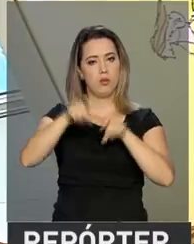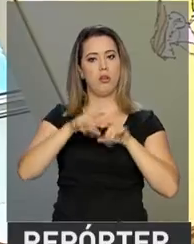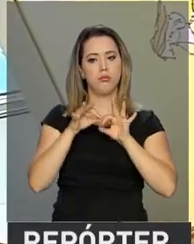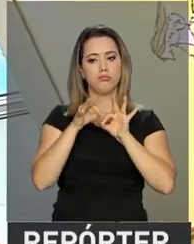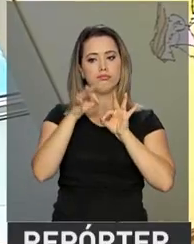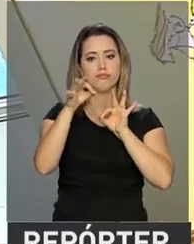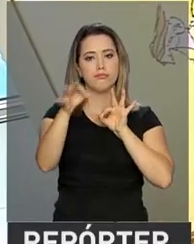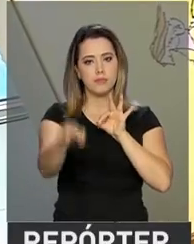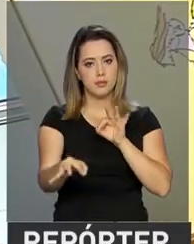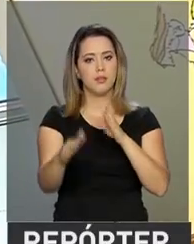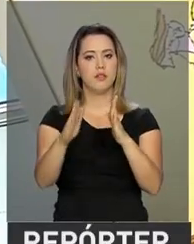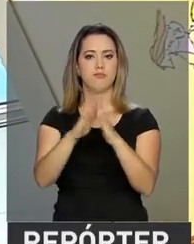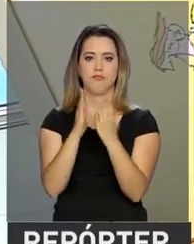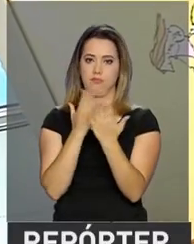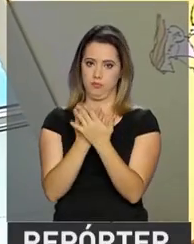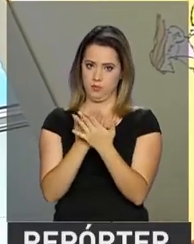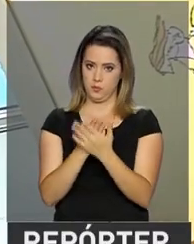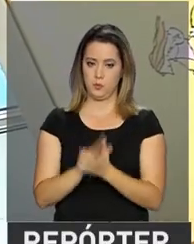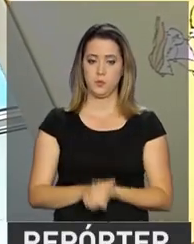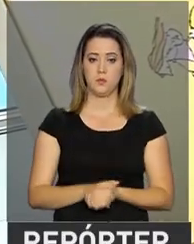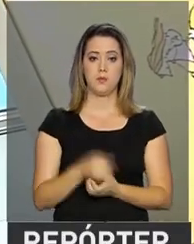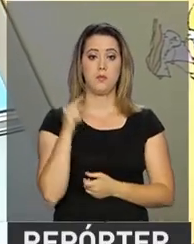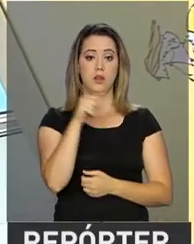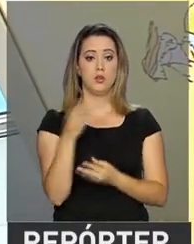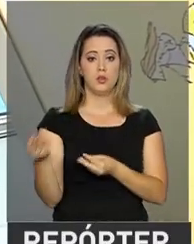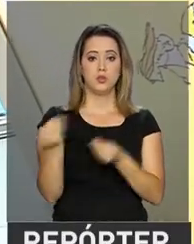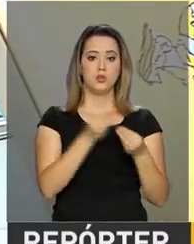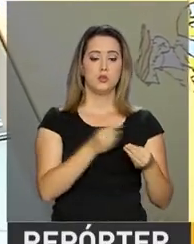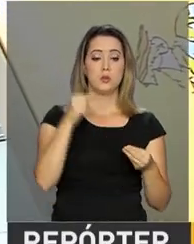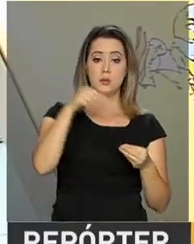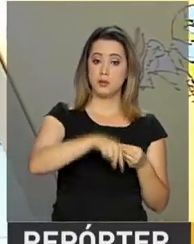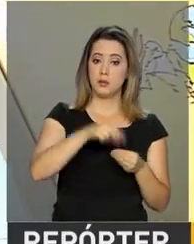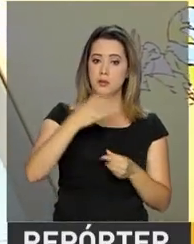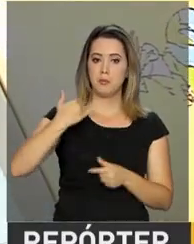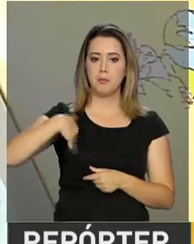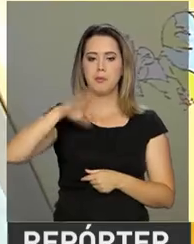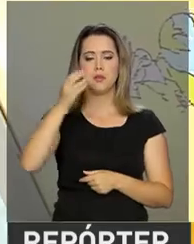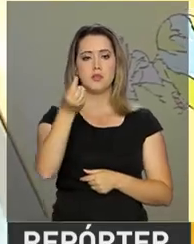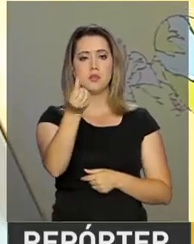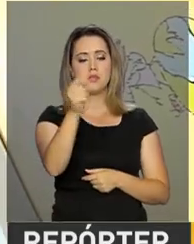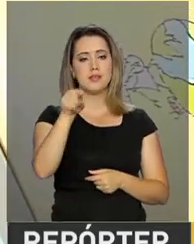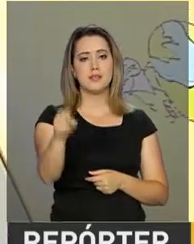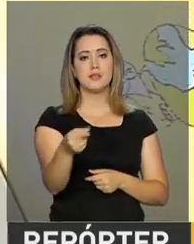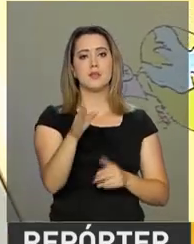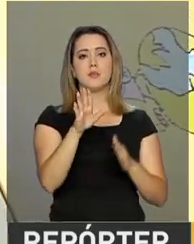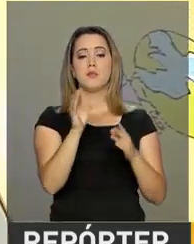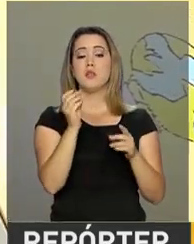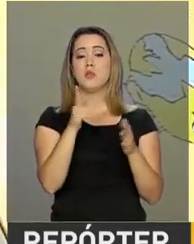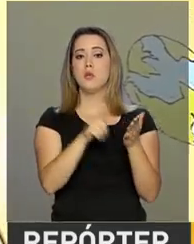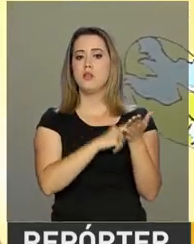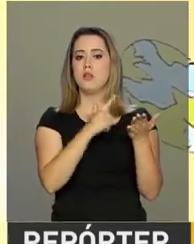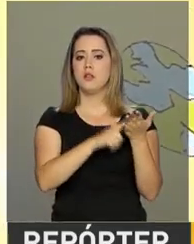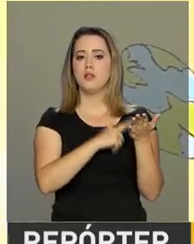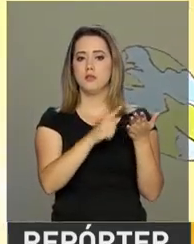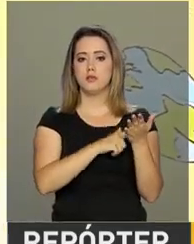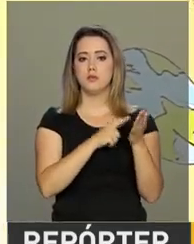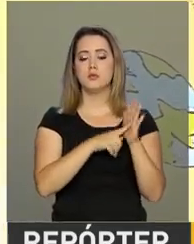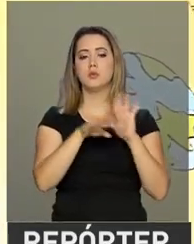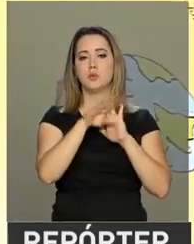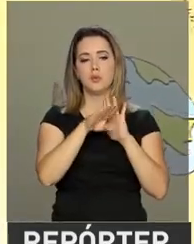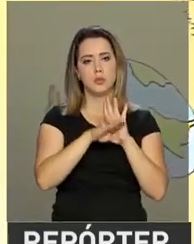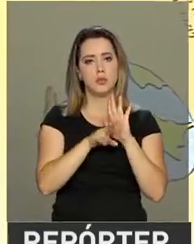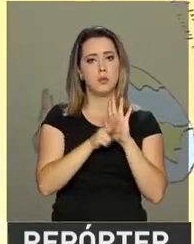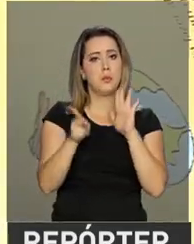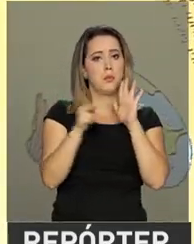país. O FNDE trouxe aqui para a Bienal mais de 6 mil obras, que fazem parte do Programa Nacional do Livro e do